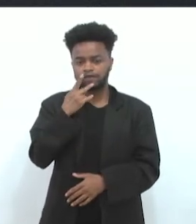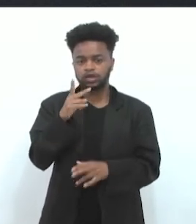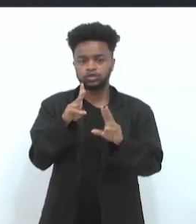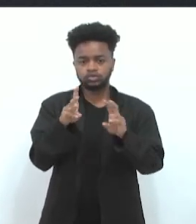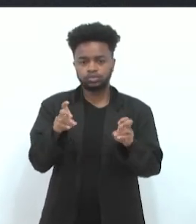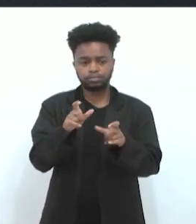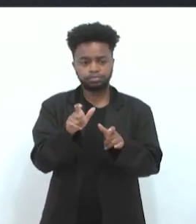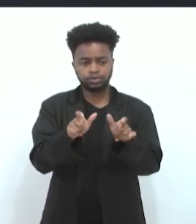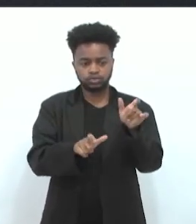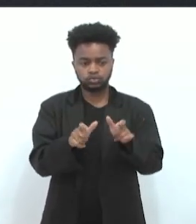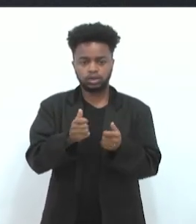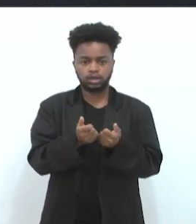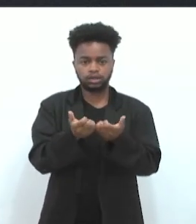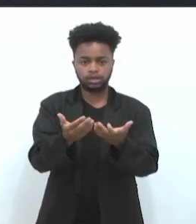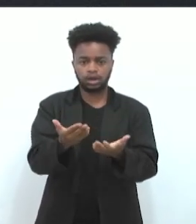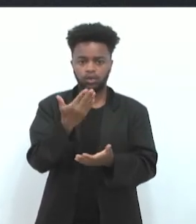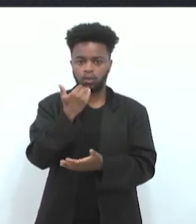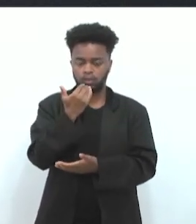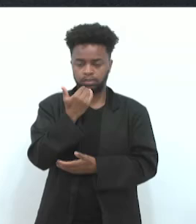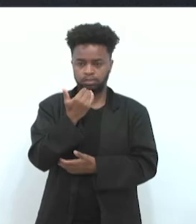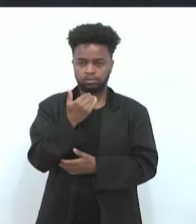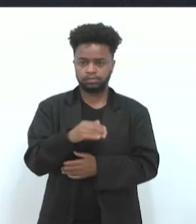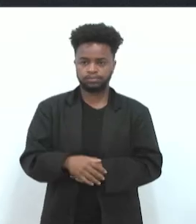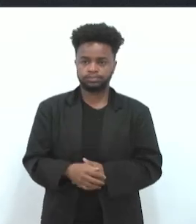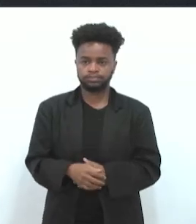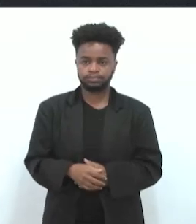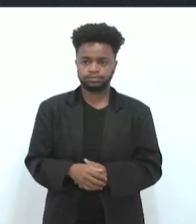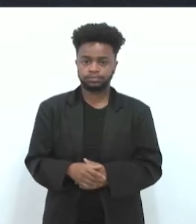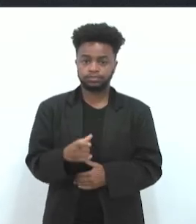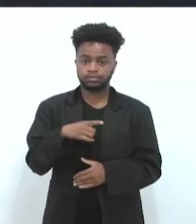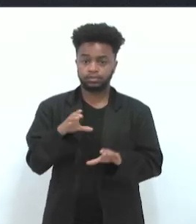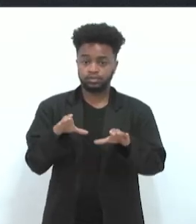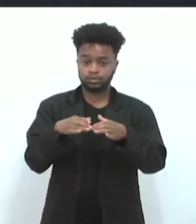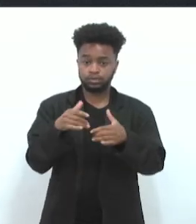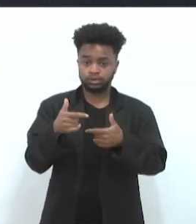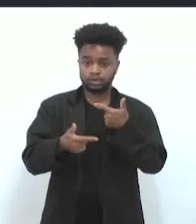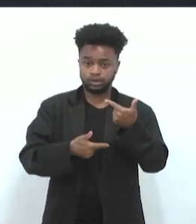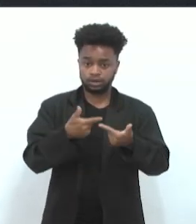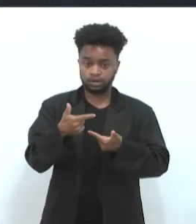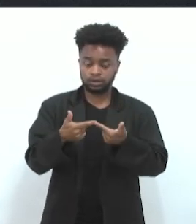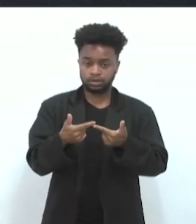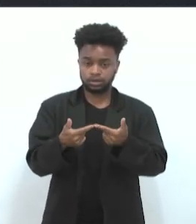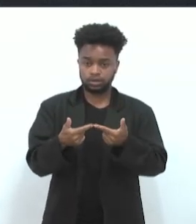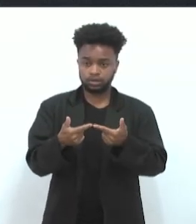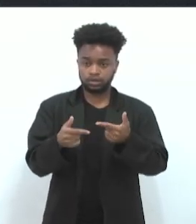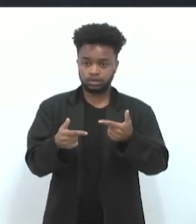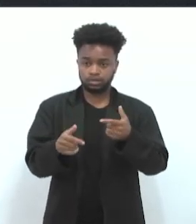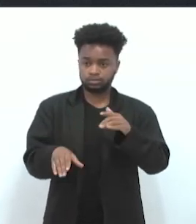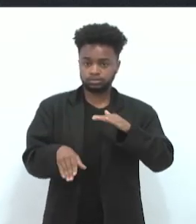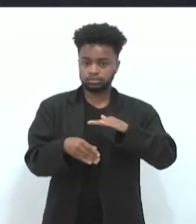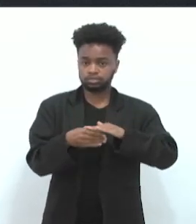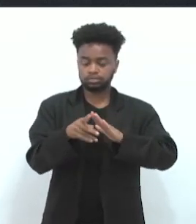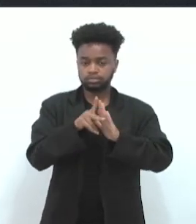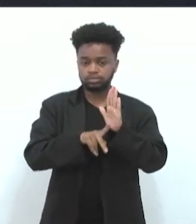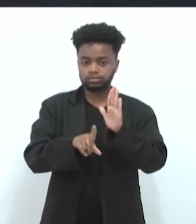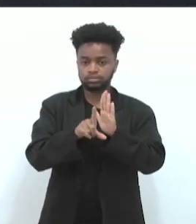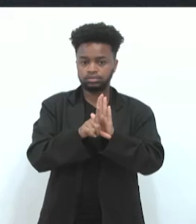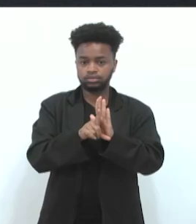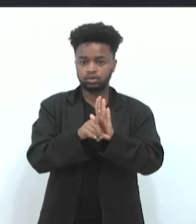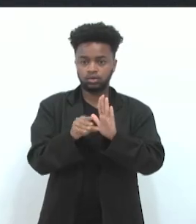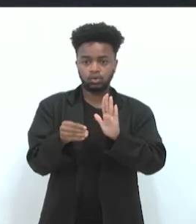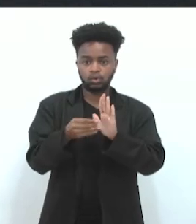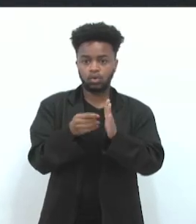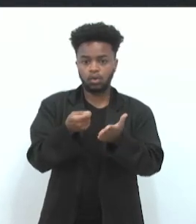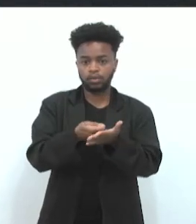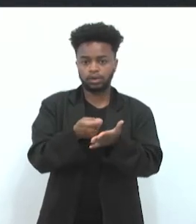recebeu uma emenda da Comissão de Trabalho ao projeto de lei, incluindo obrigações trabalhistas que